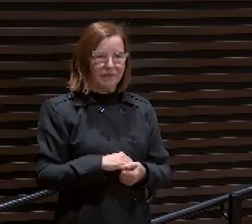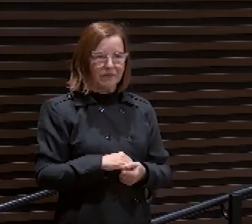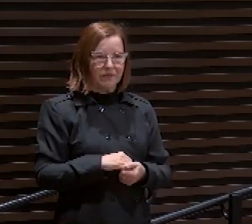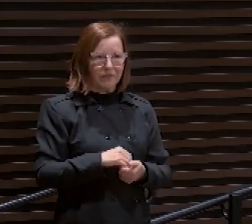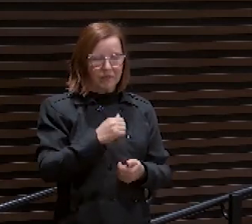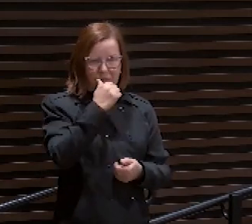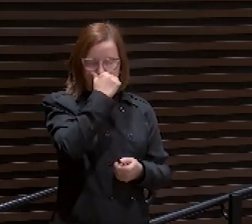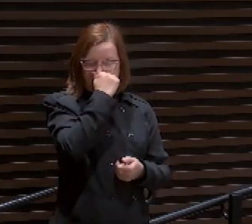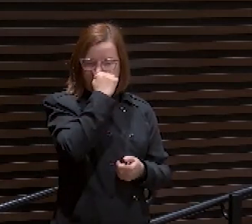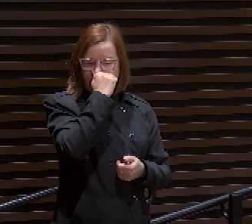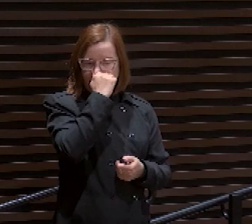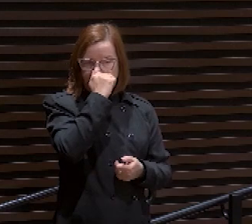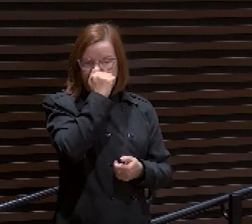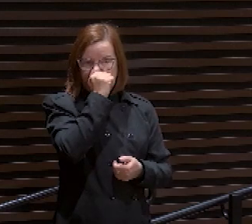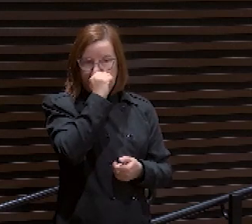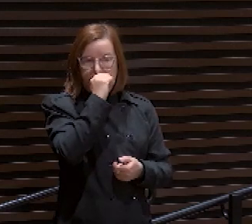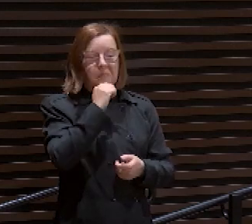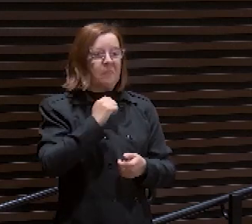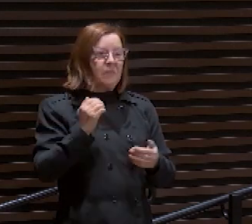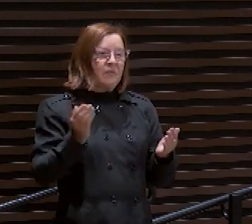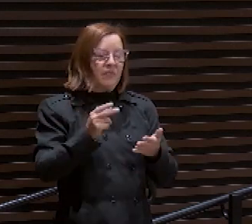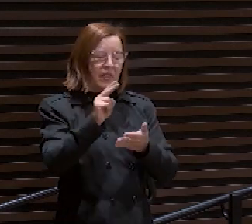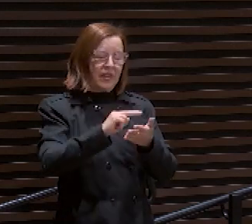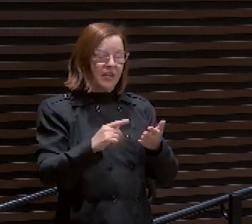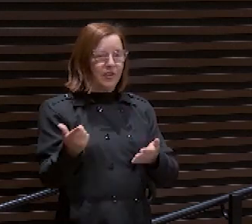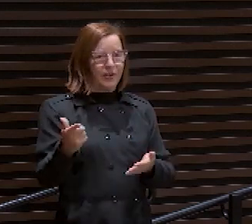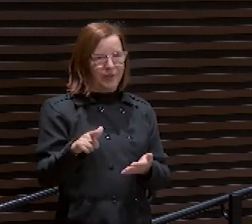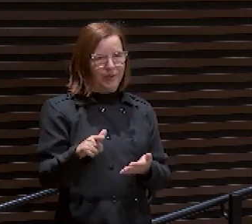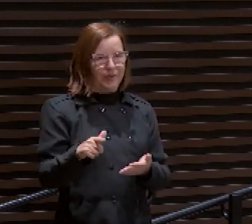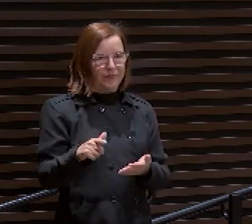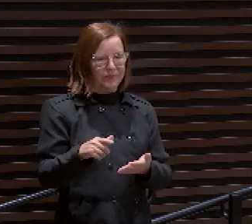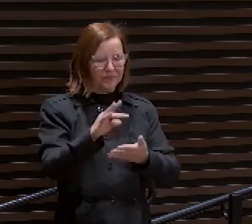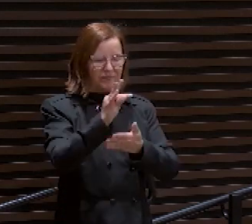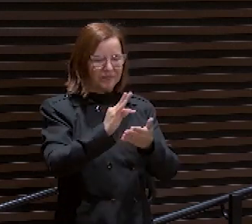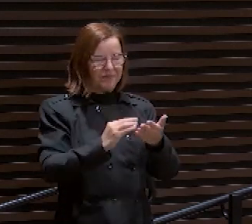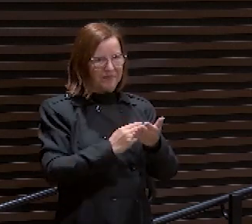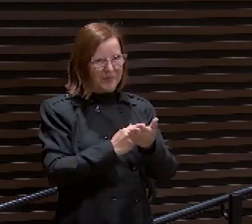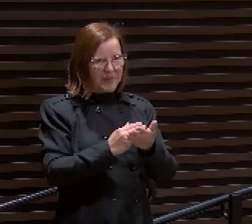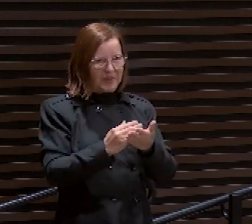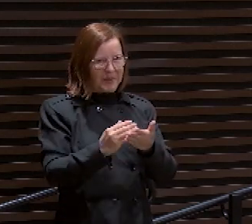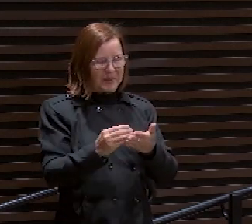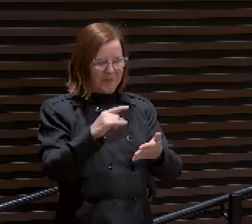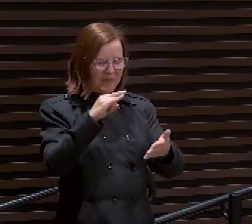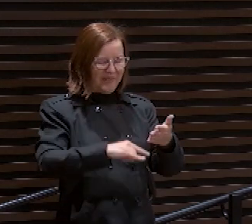Vamos ler de novo o texto inicial do nosso boletim?